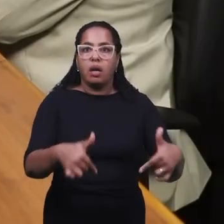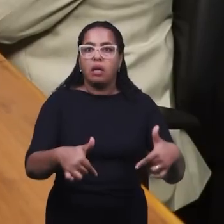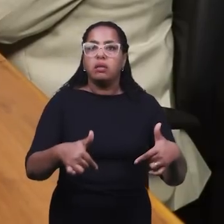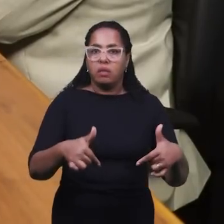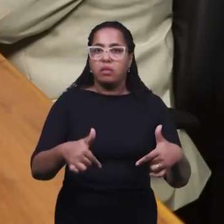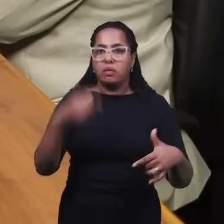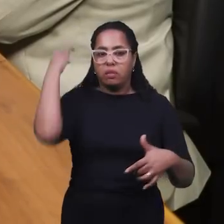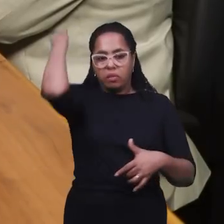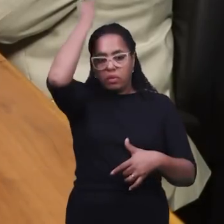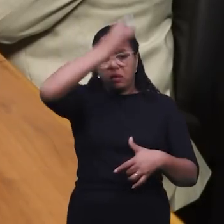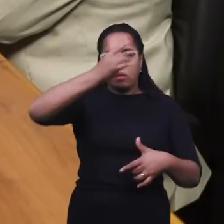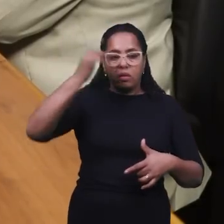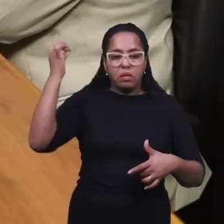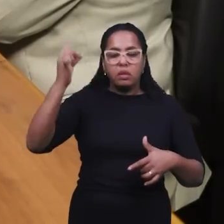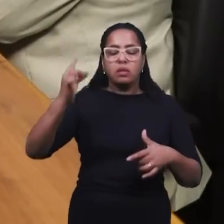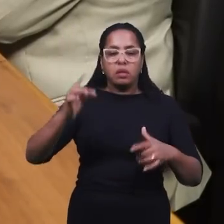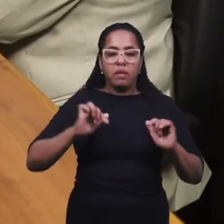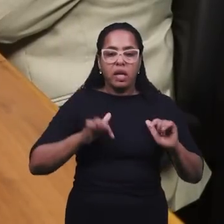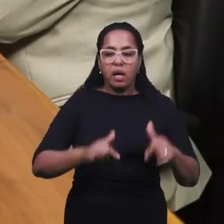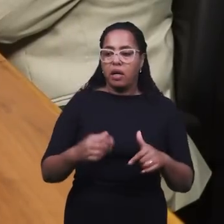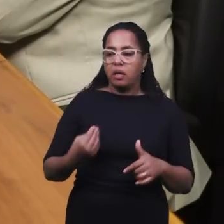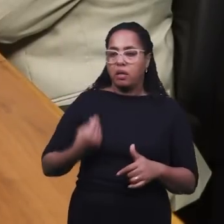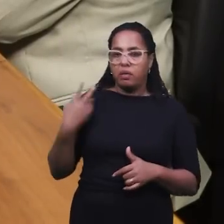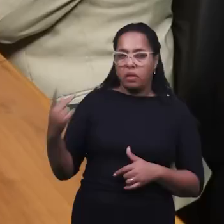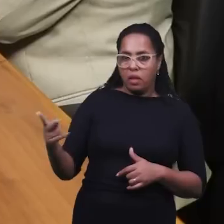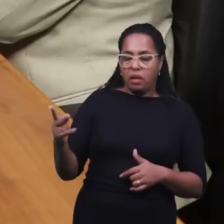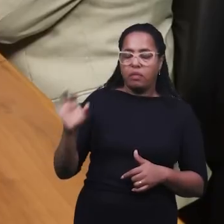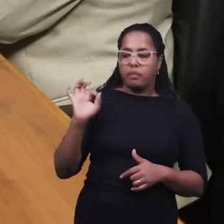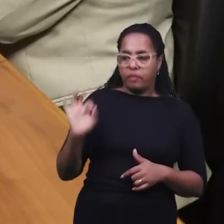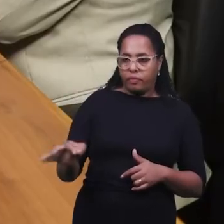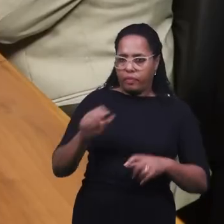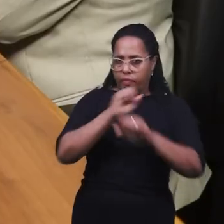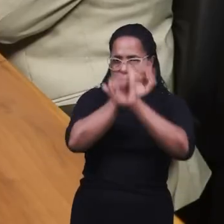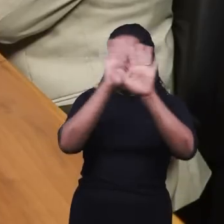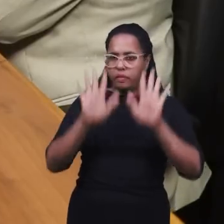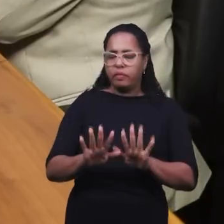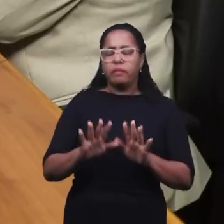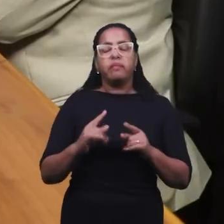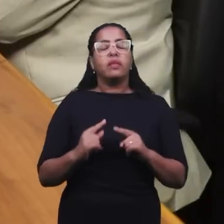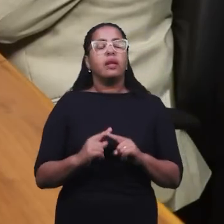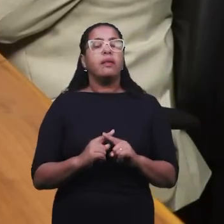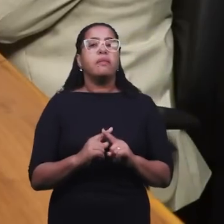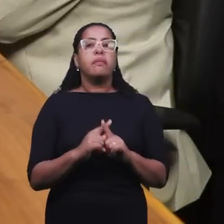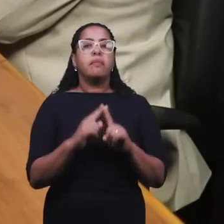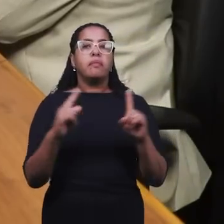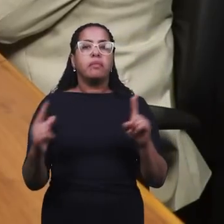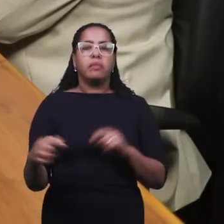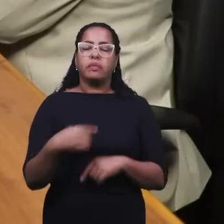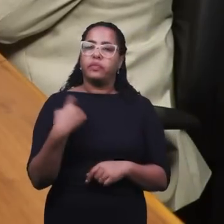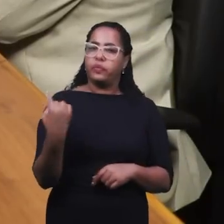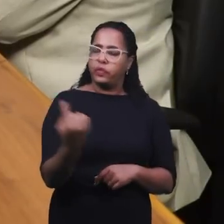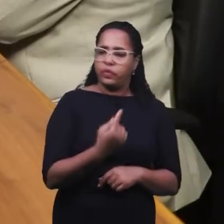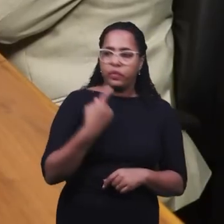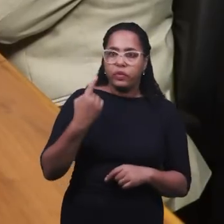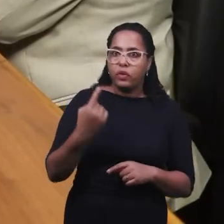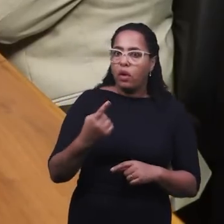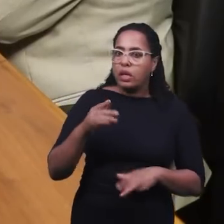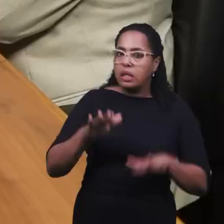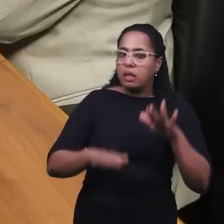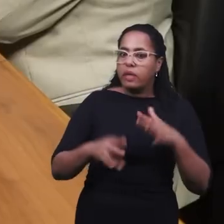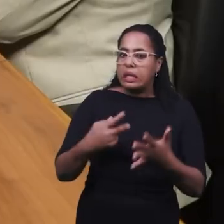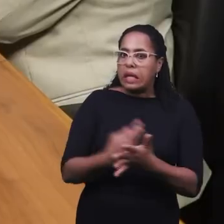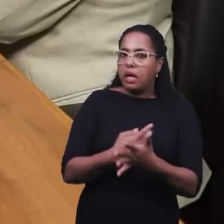mas como é que eu vou avaliar se ele é cheio do Espírito Santo? A partir do momento em que as evidências da